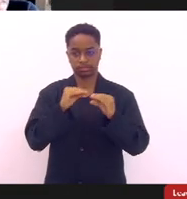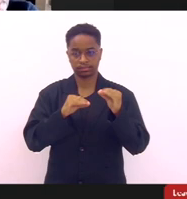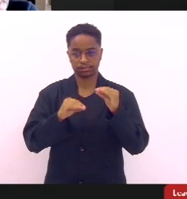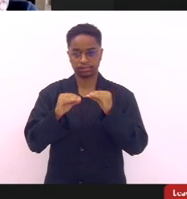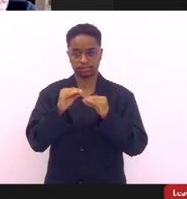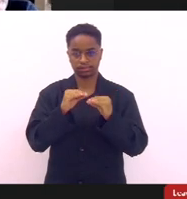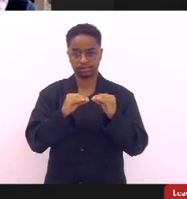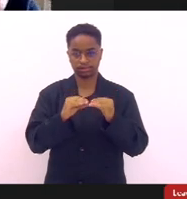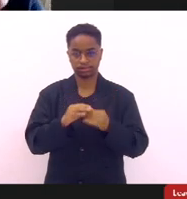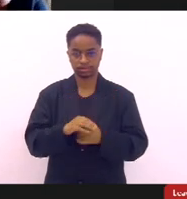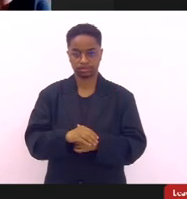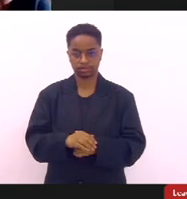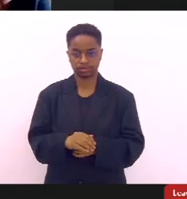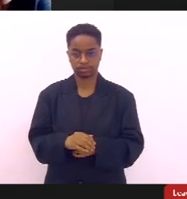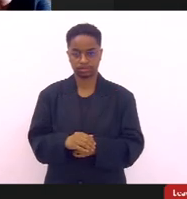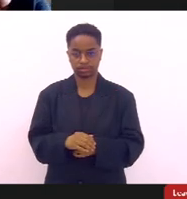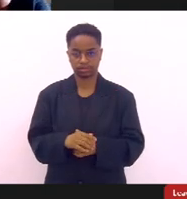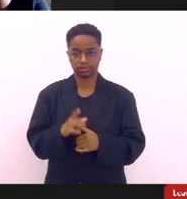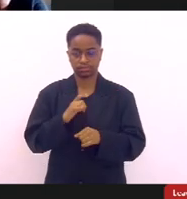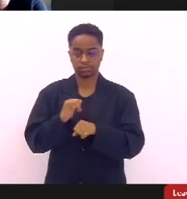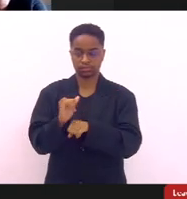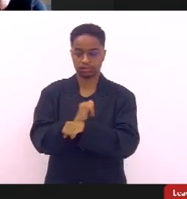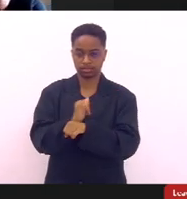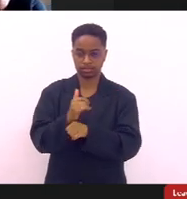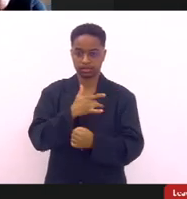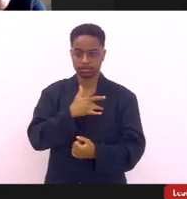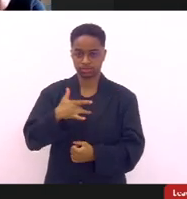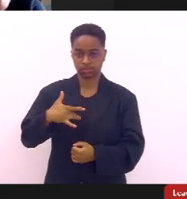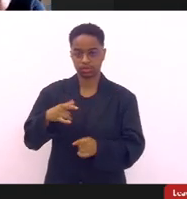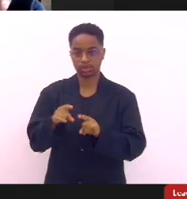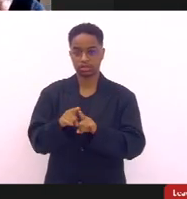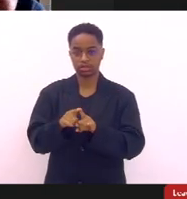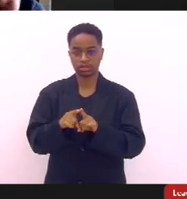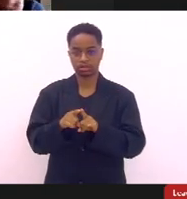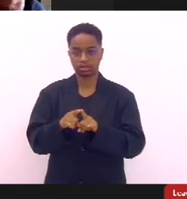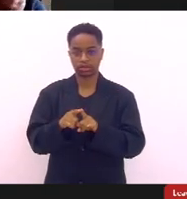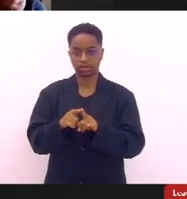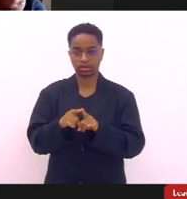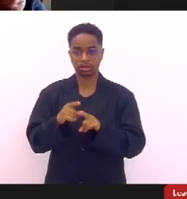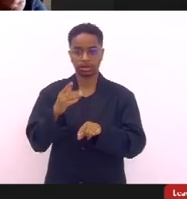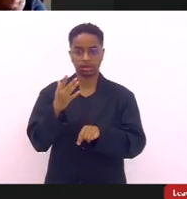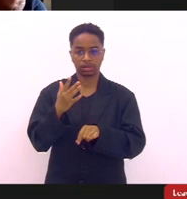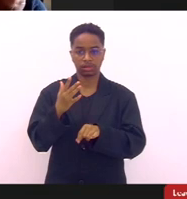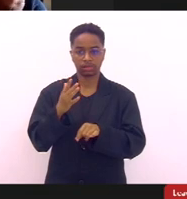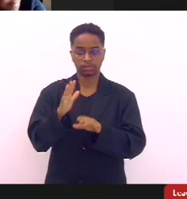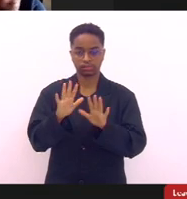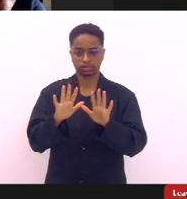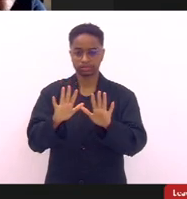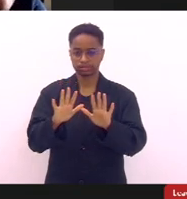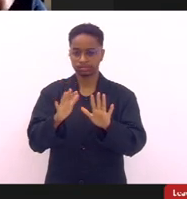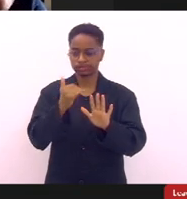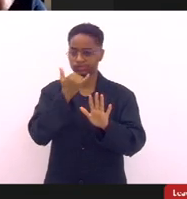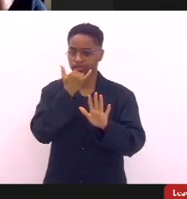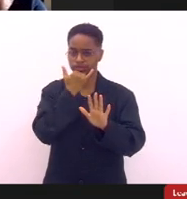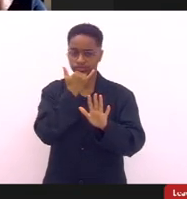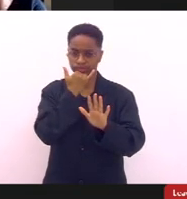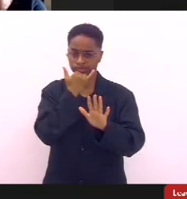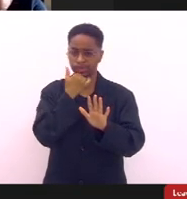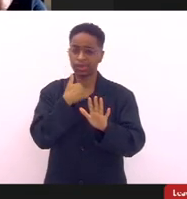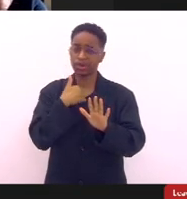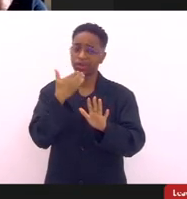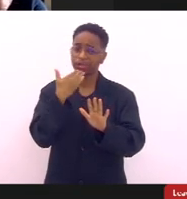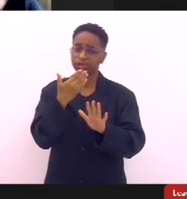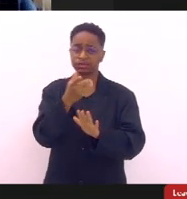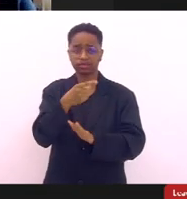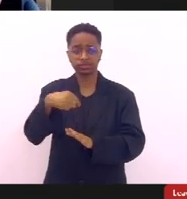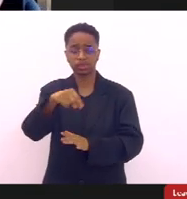cochilando? da estratégia de saúde em enfrentamento à tuberculose. E falo isso sendo médico. Desculpa, doutor, desculpa. É para pedir para as